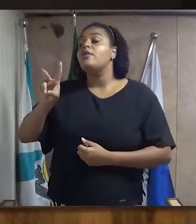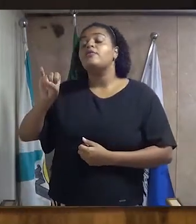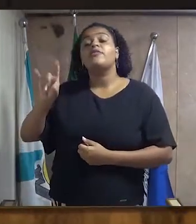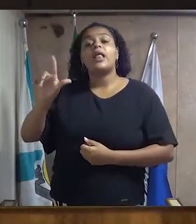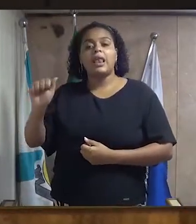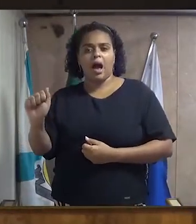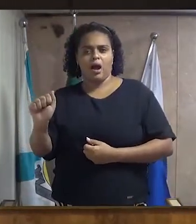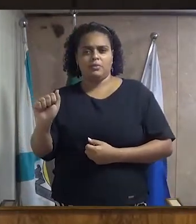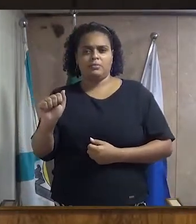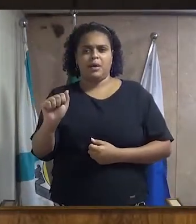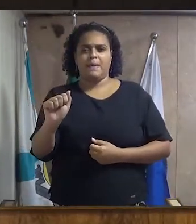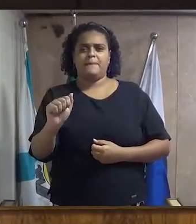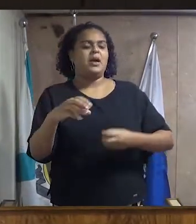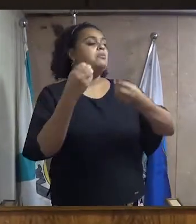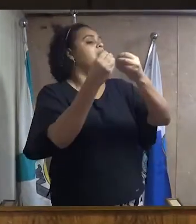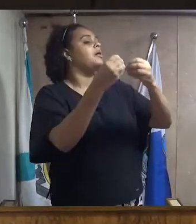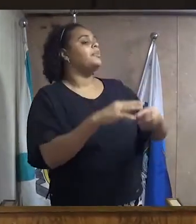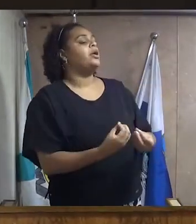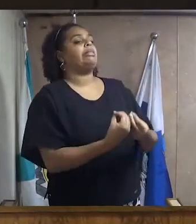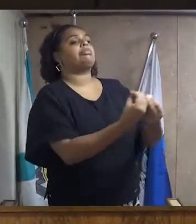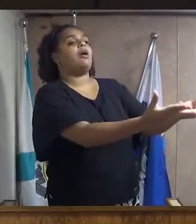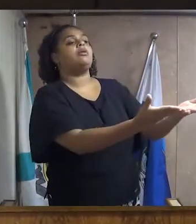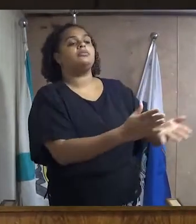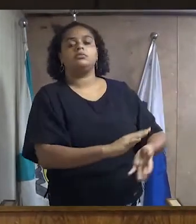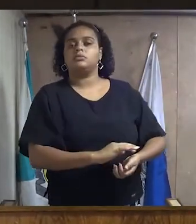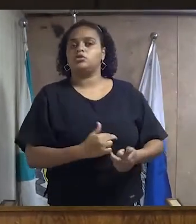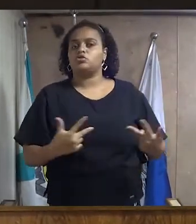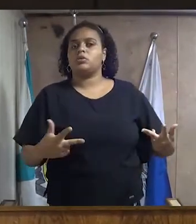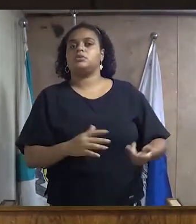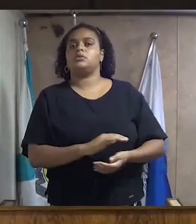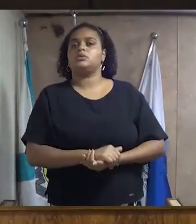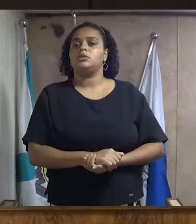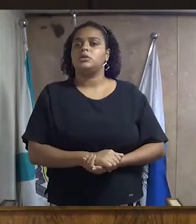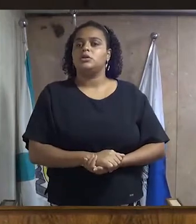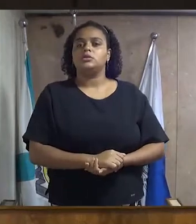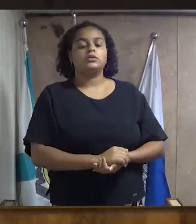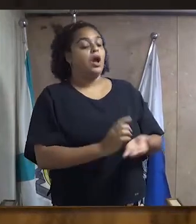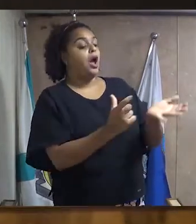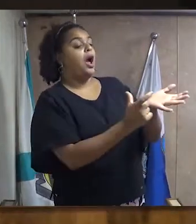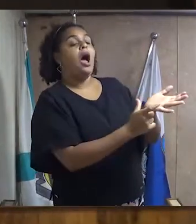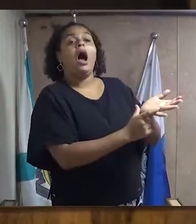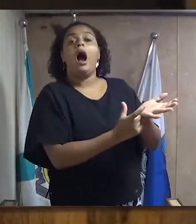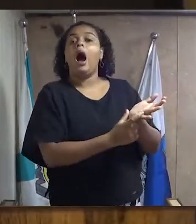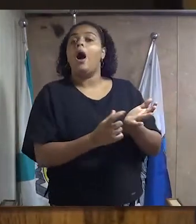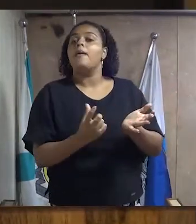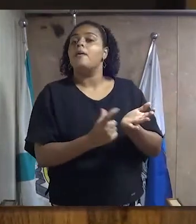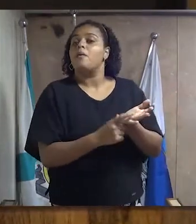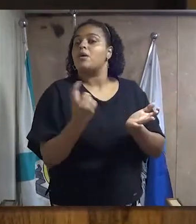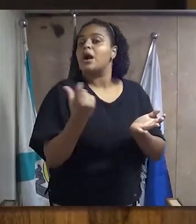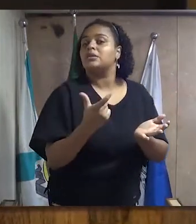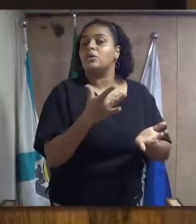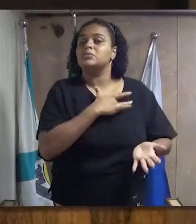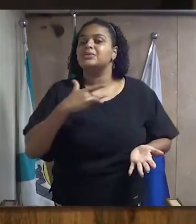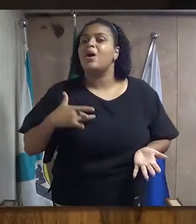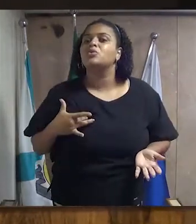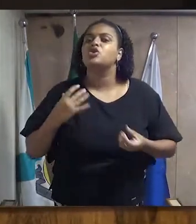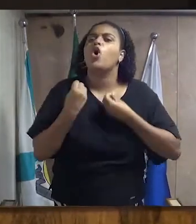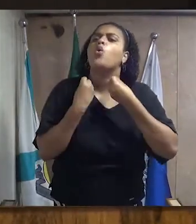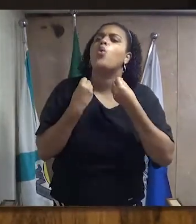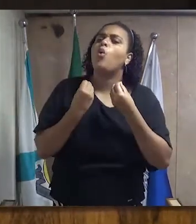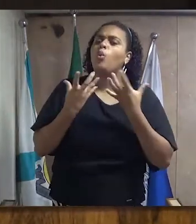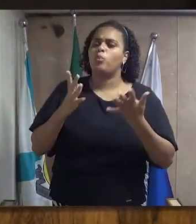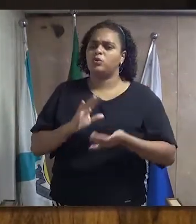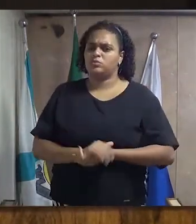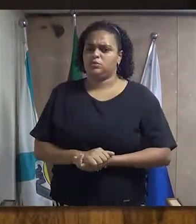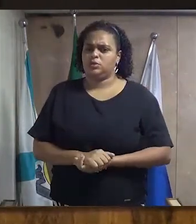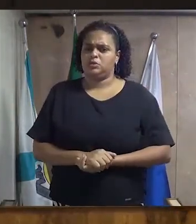eu acho melhor entregar o cartão de plano de saúde que eu não vou conseguir atender. E como é que a gente tem à frente